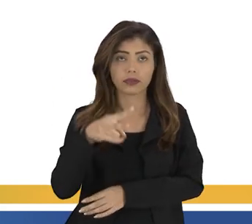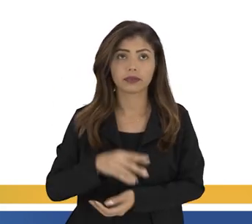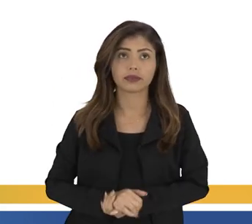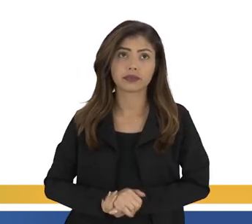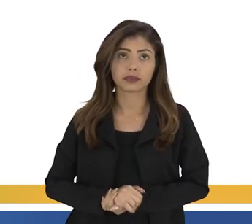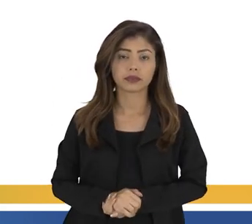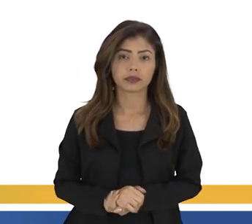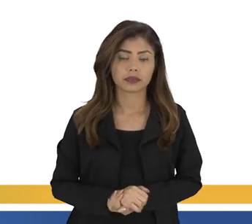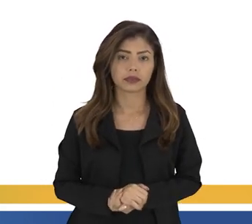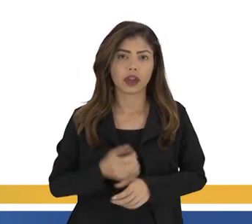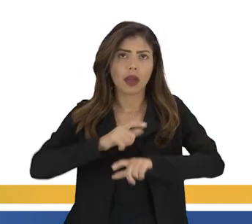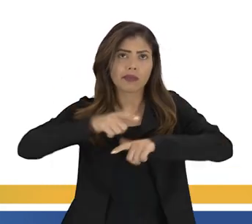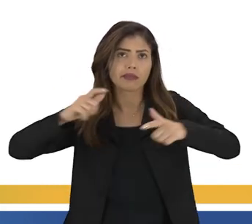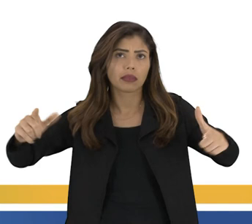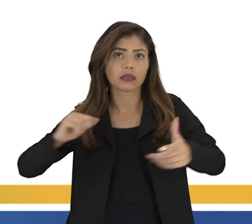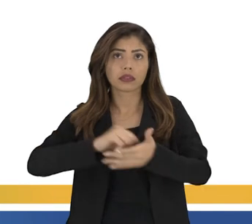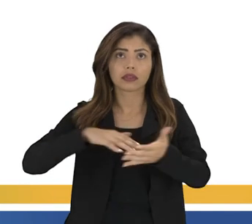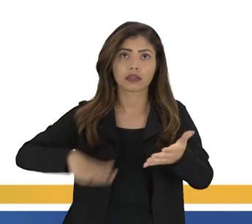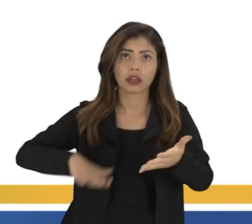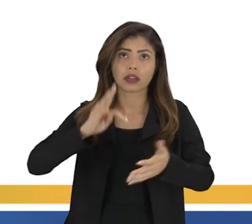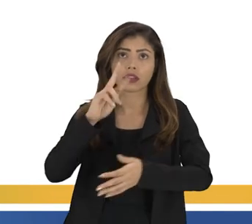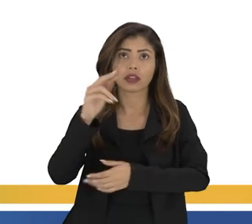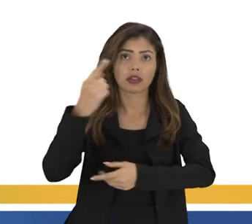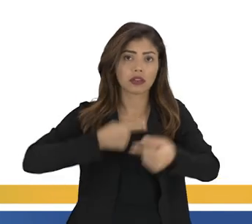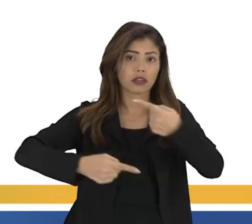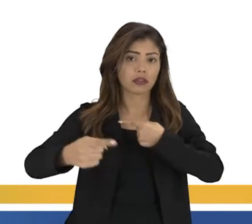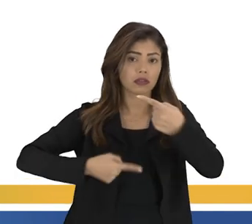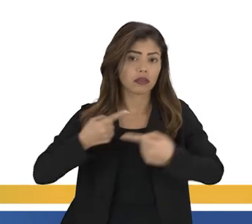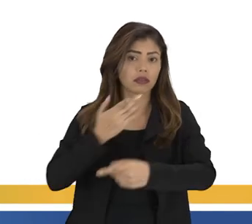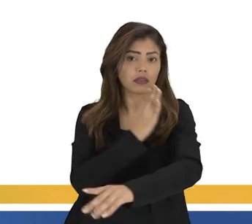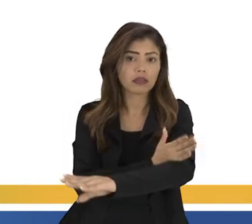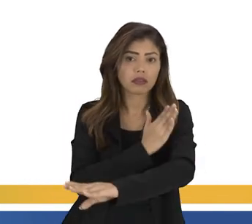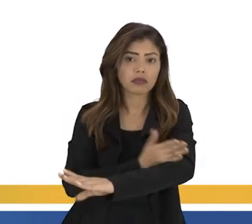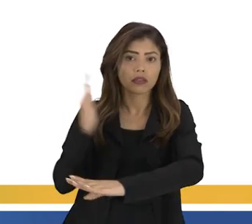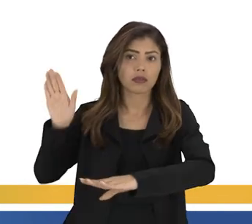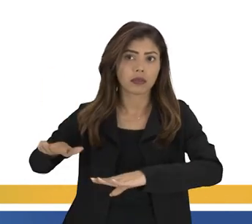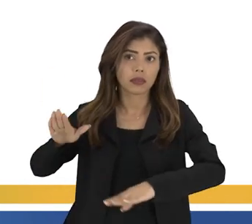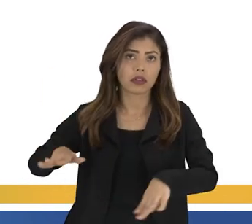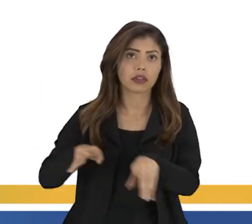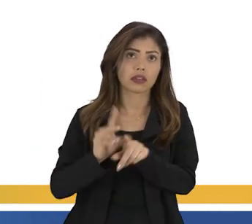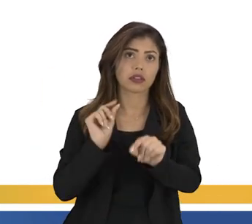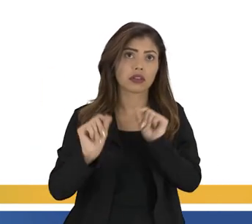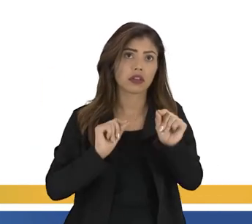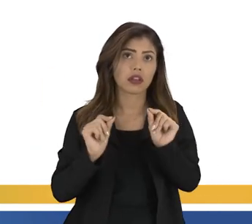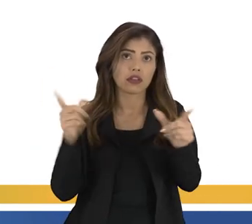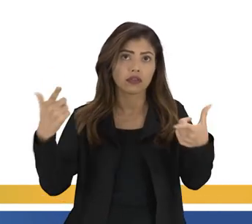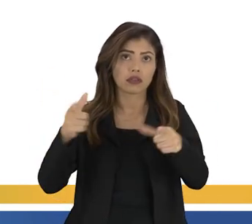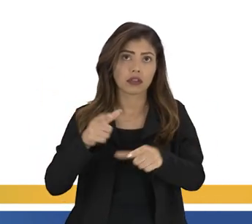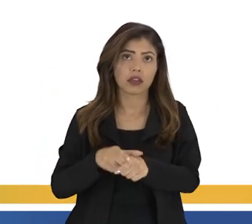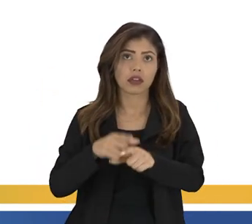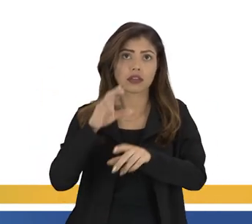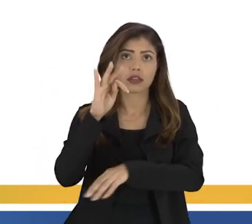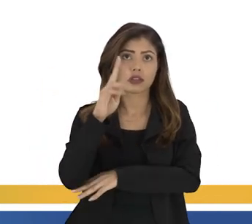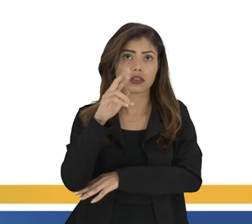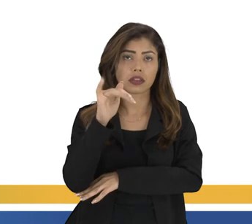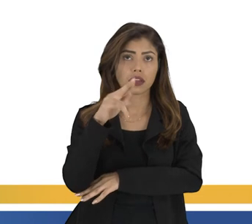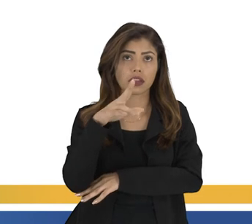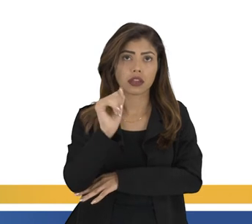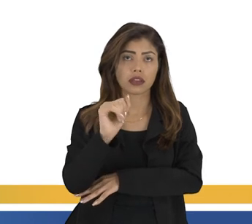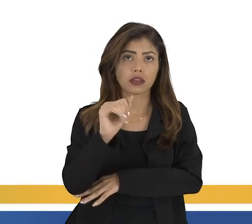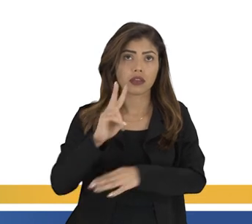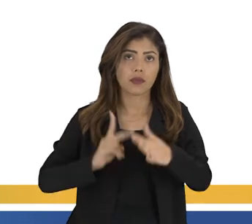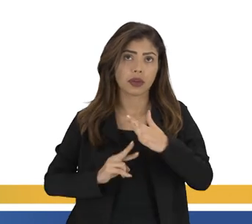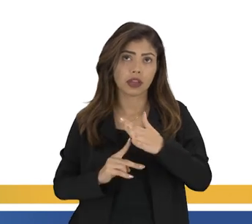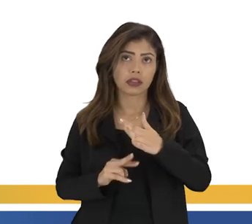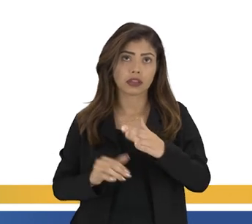enunciado a expansão das atividades de trocas na baixa idade média dinamizada por centros é como